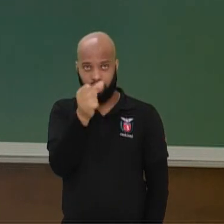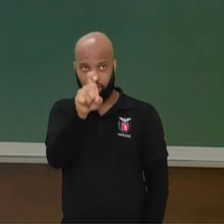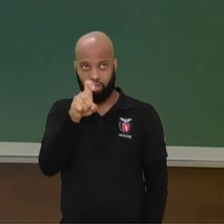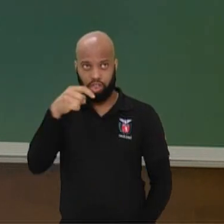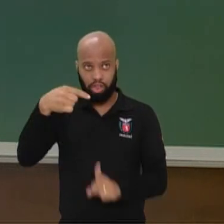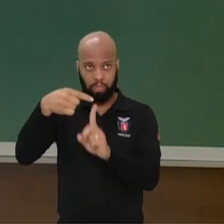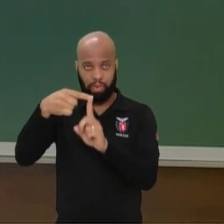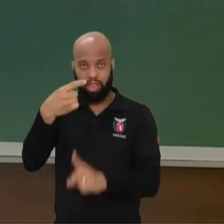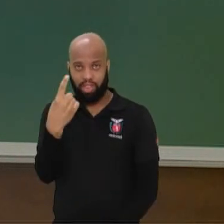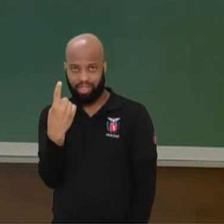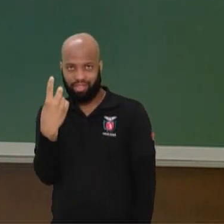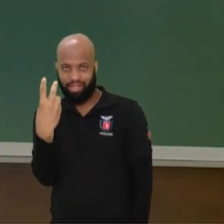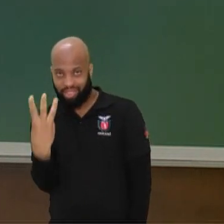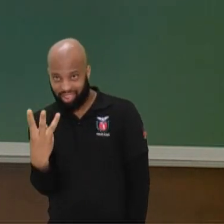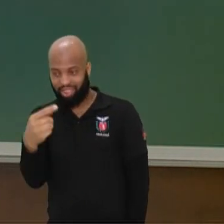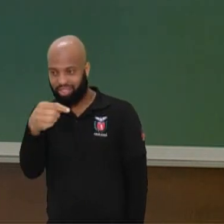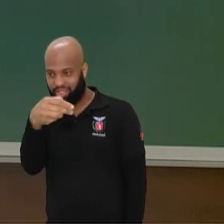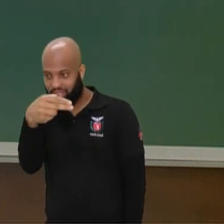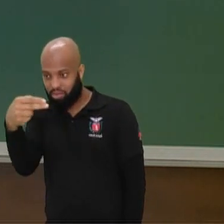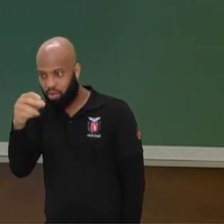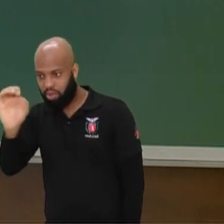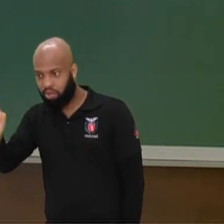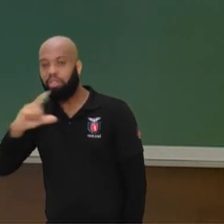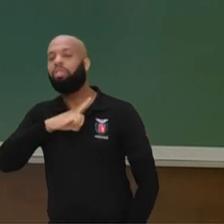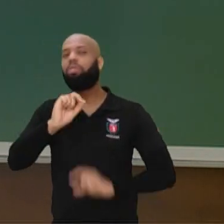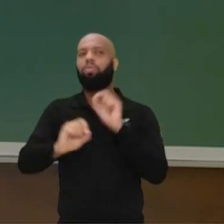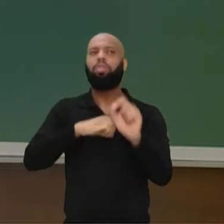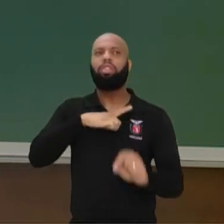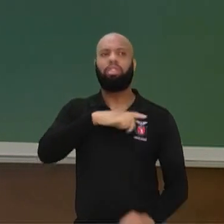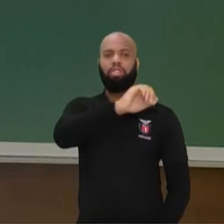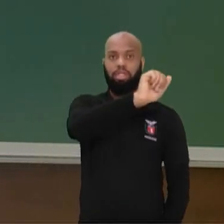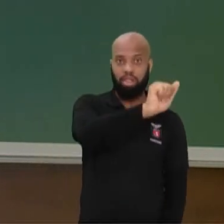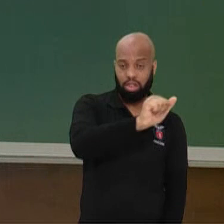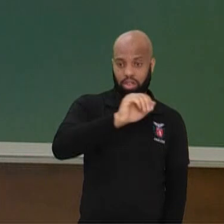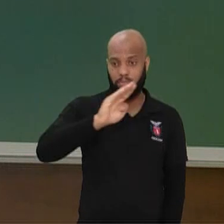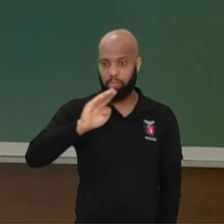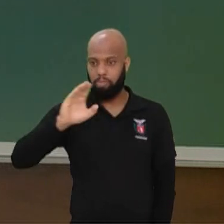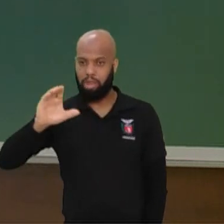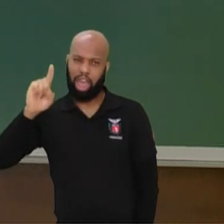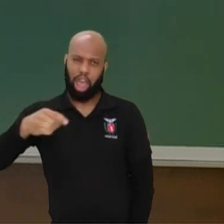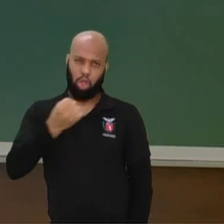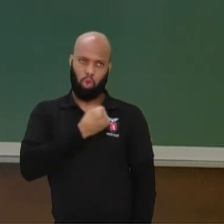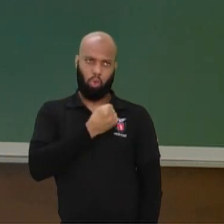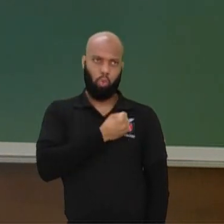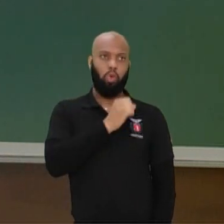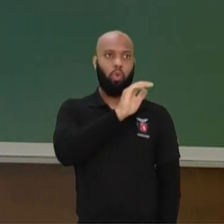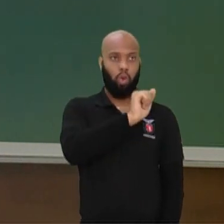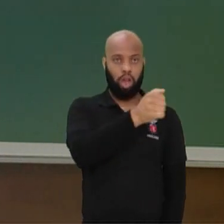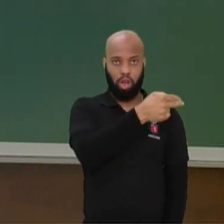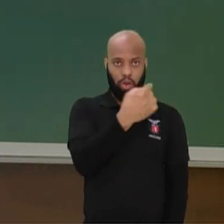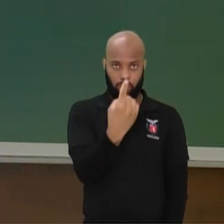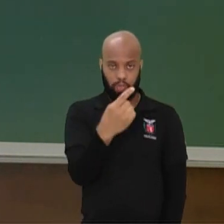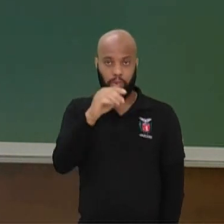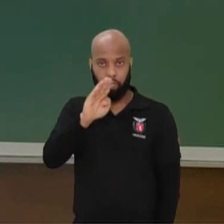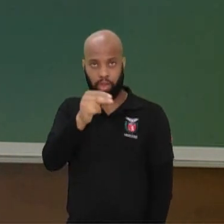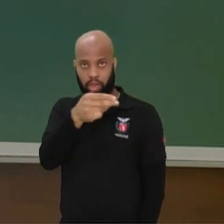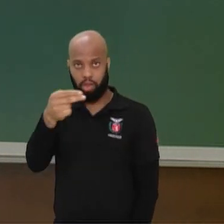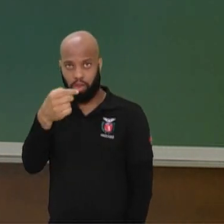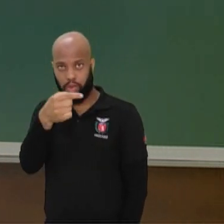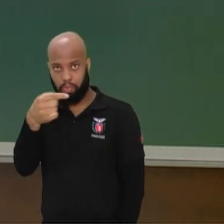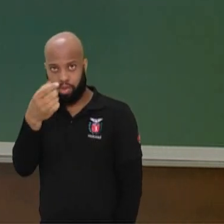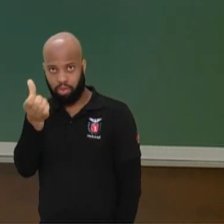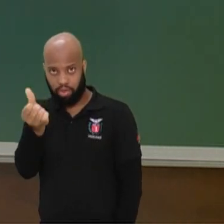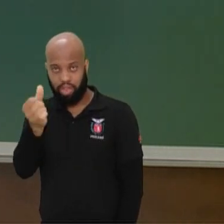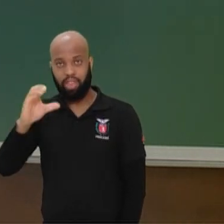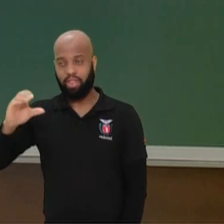a 0. Então, aqui nós temos os coeficientes. Coeficientes são números. A é igual a 1, B igual a menos